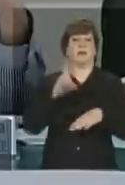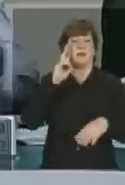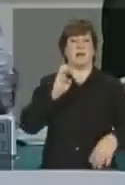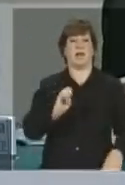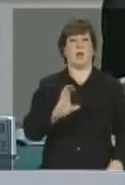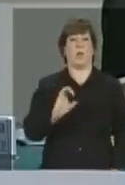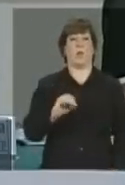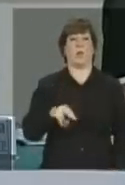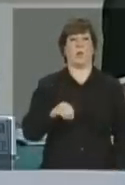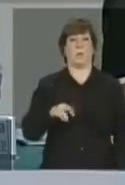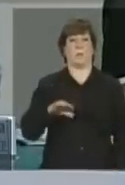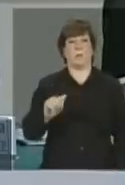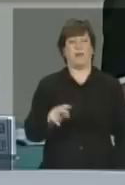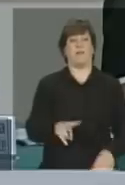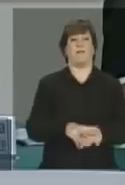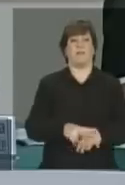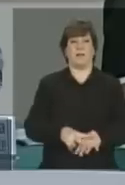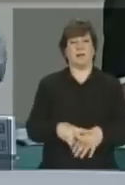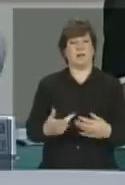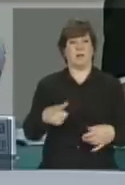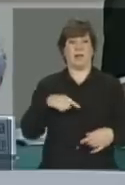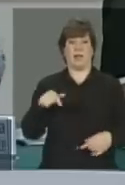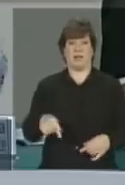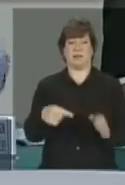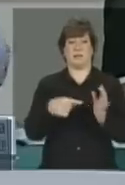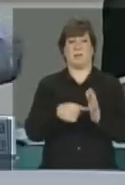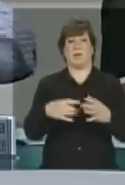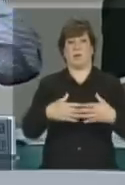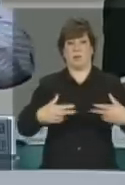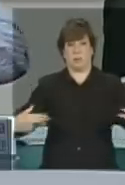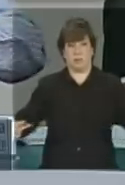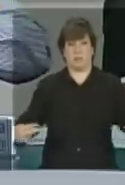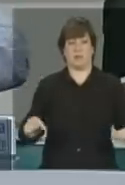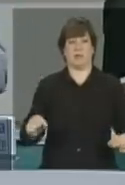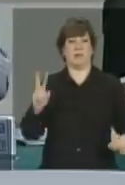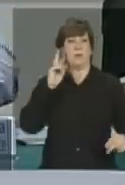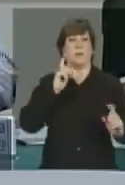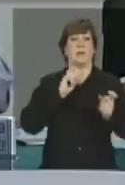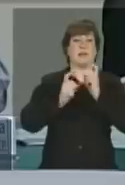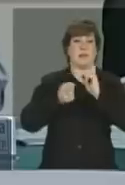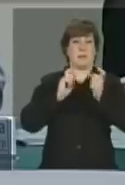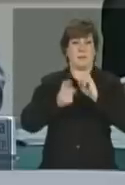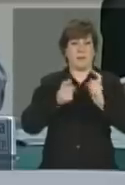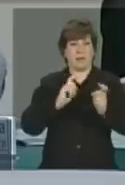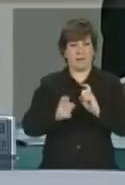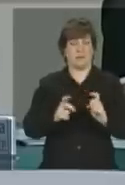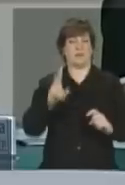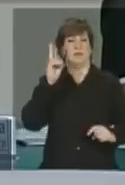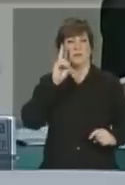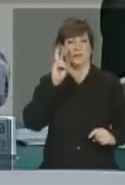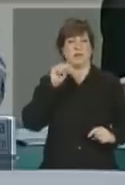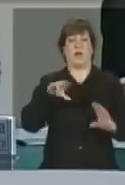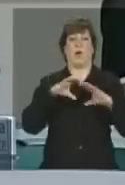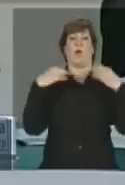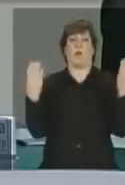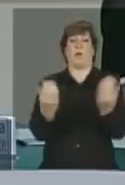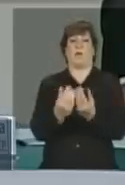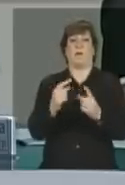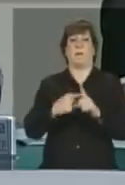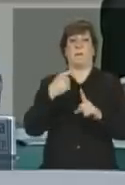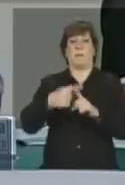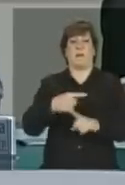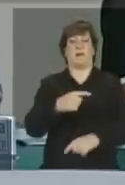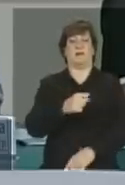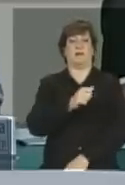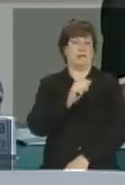dois extremos no debate de que esse modela a interlocução sobre a Conferência Rio+20 em torno do